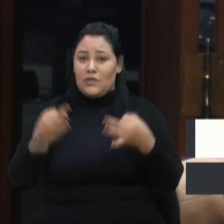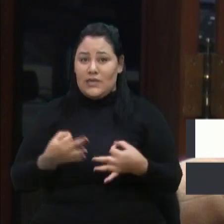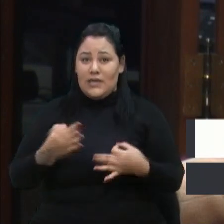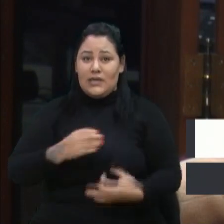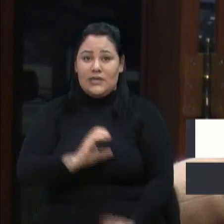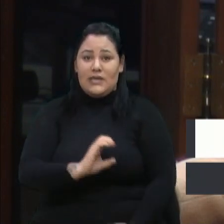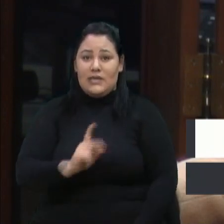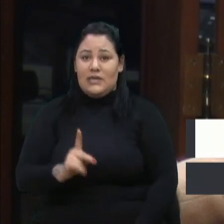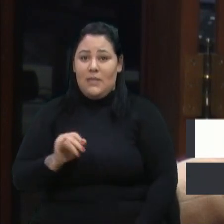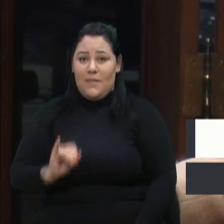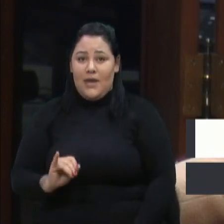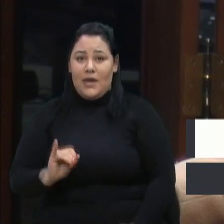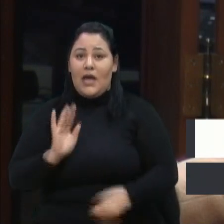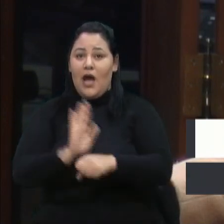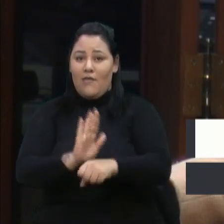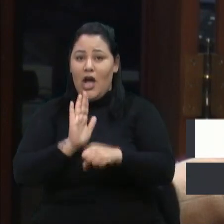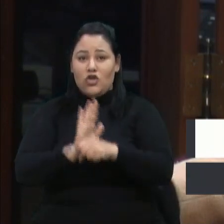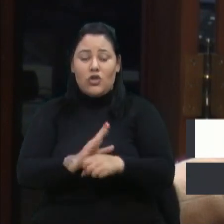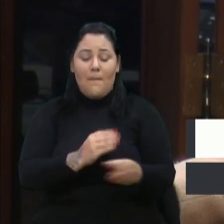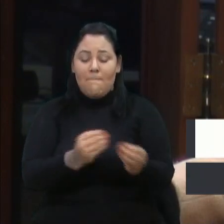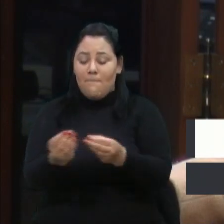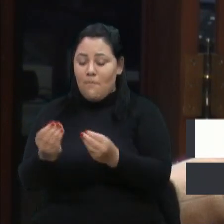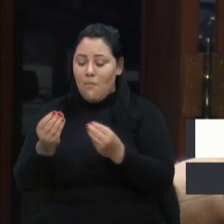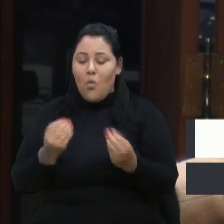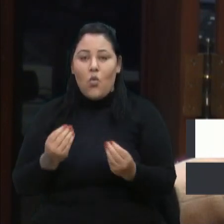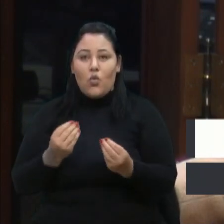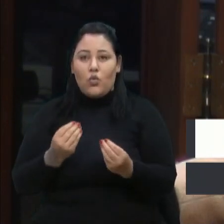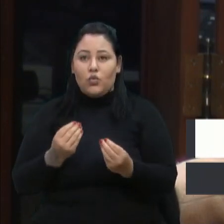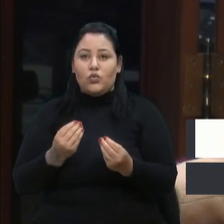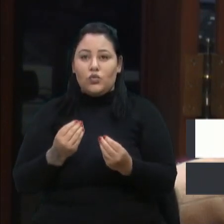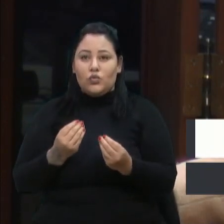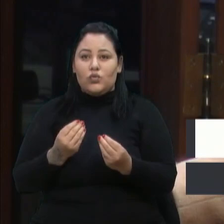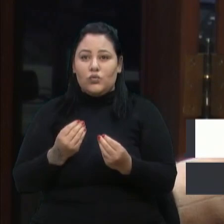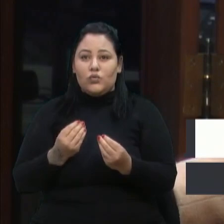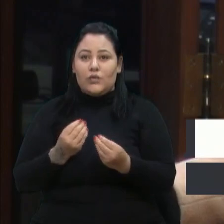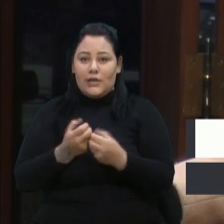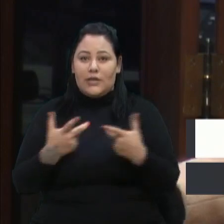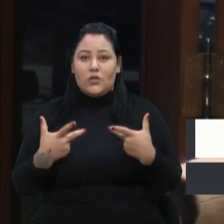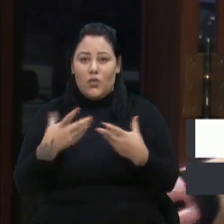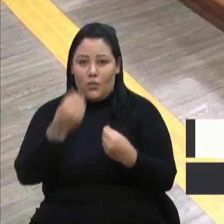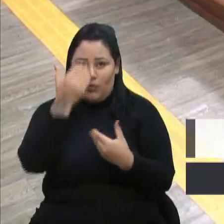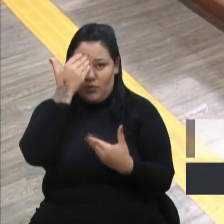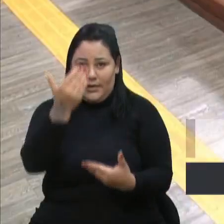da Saúde vai auxiliar e muito nesse sentido. Muito obrigada.